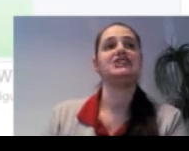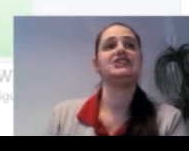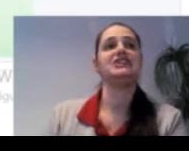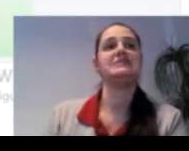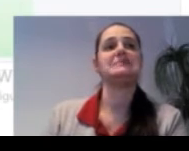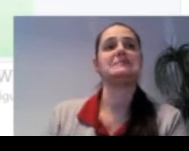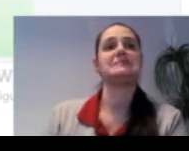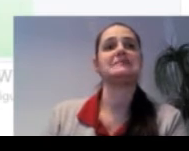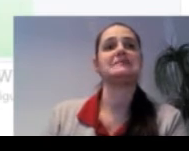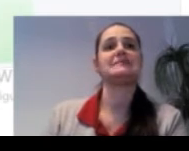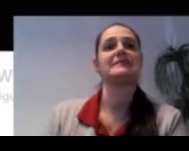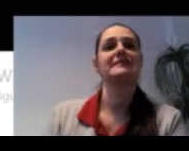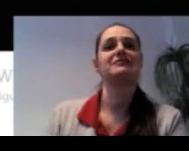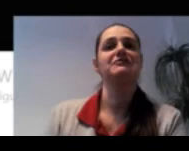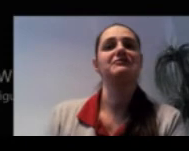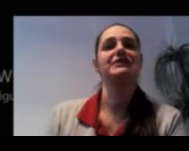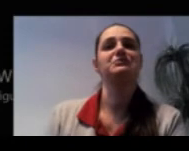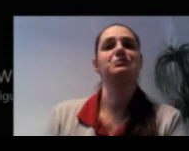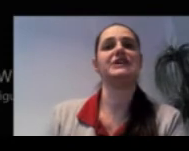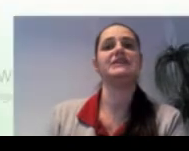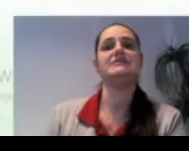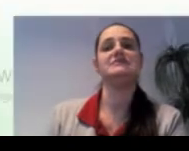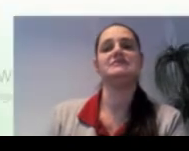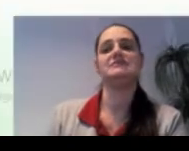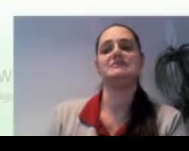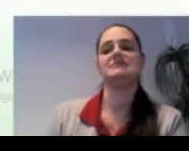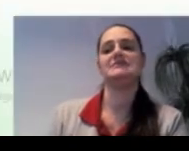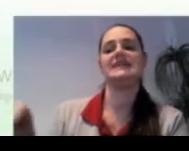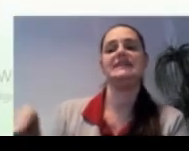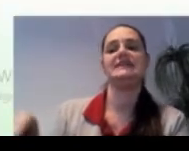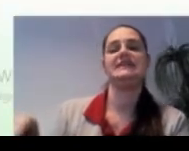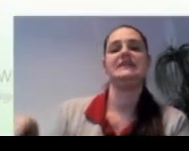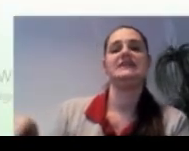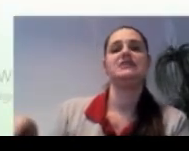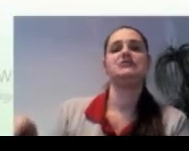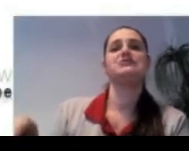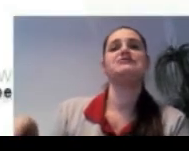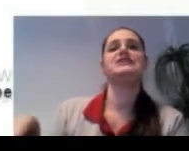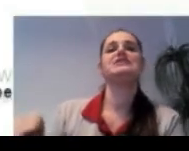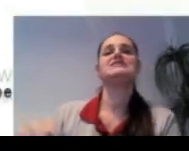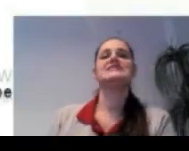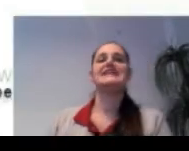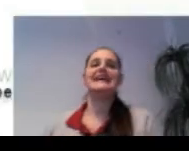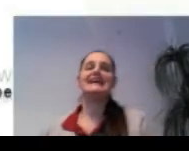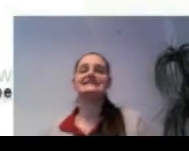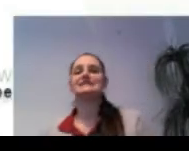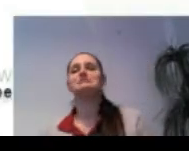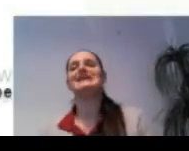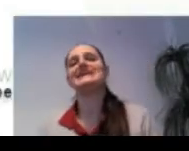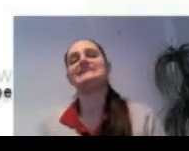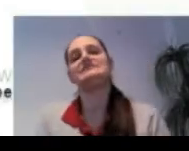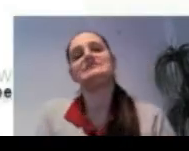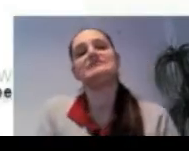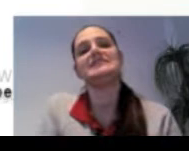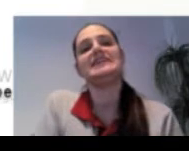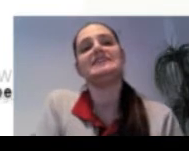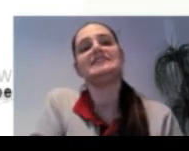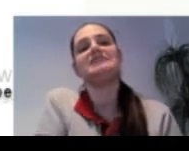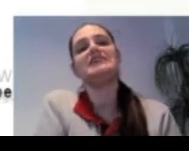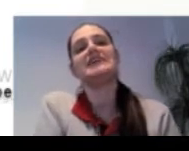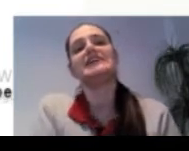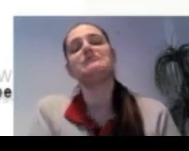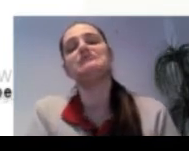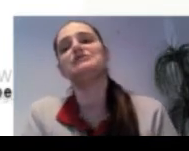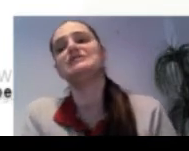mas aqui a gente fala um pouquinho, né? Todo vírus, ele é acelular,